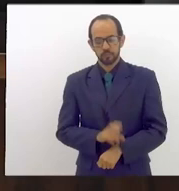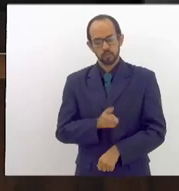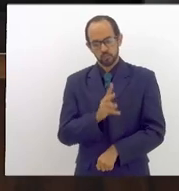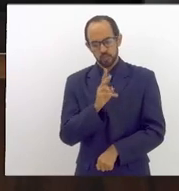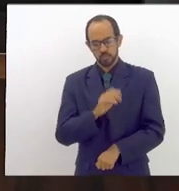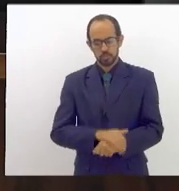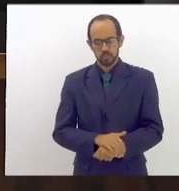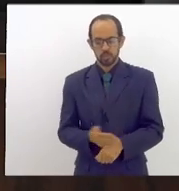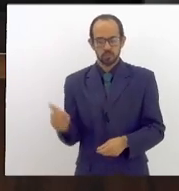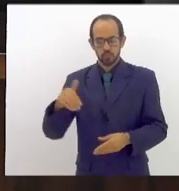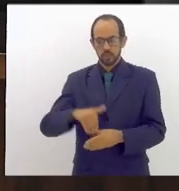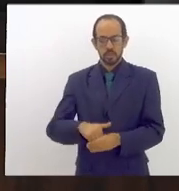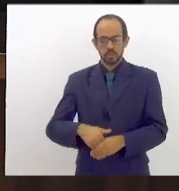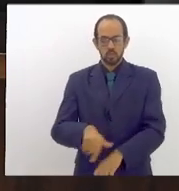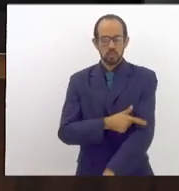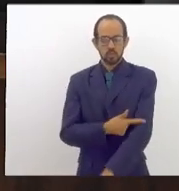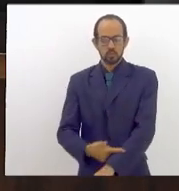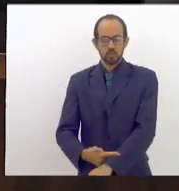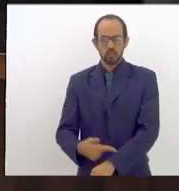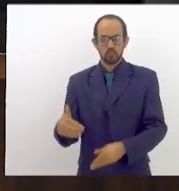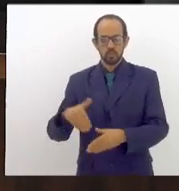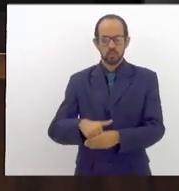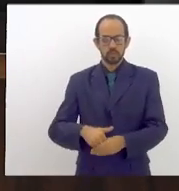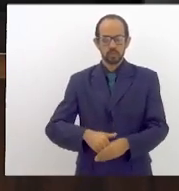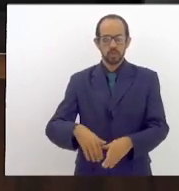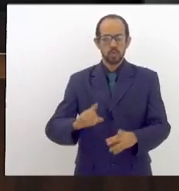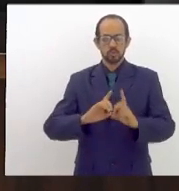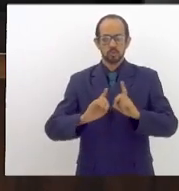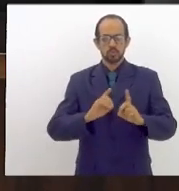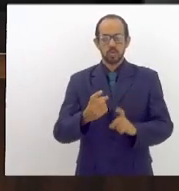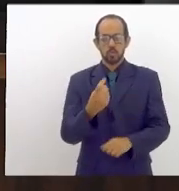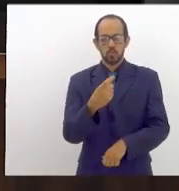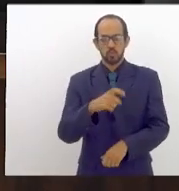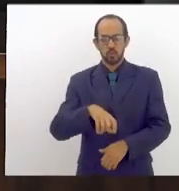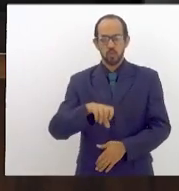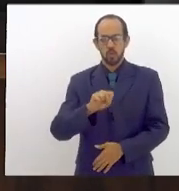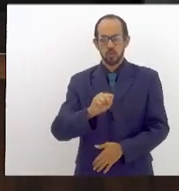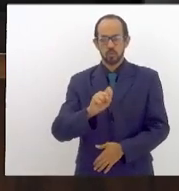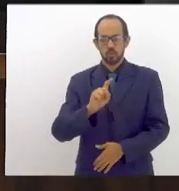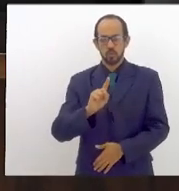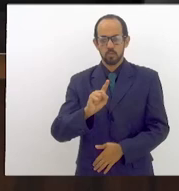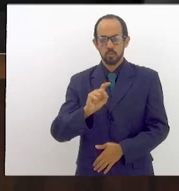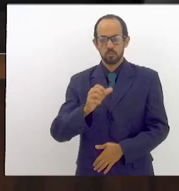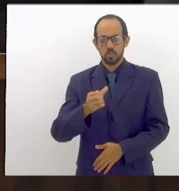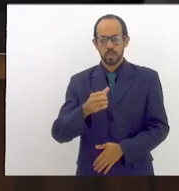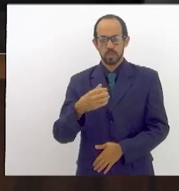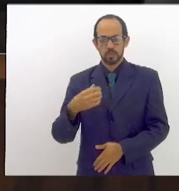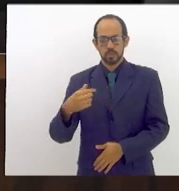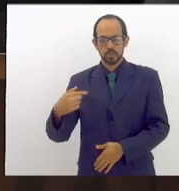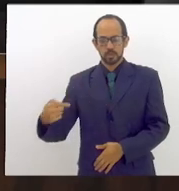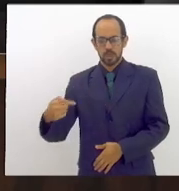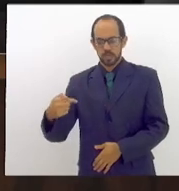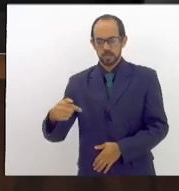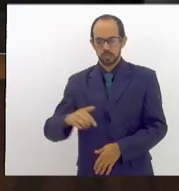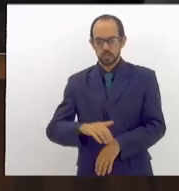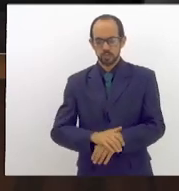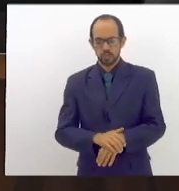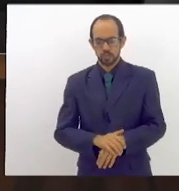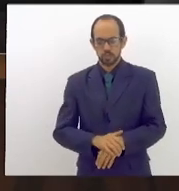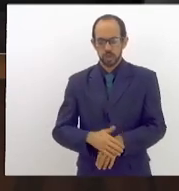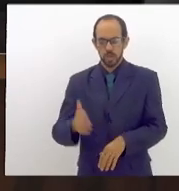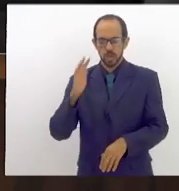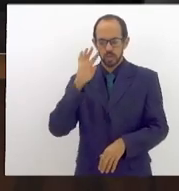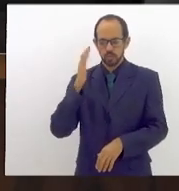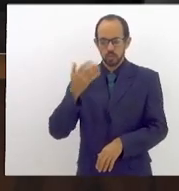em tramitação ordinária em votação e discussão única projeto de resolução 867 21 de autor da comissão parlamentar de inquérito resolução